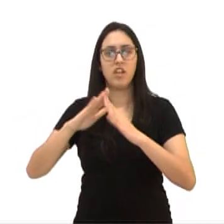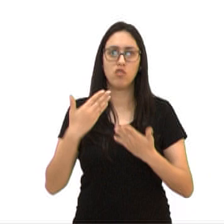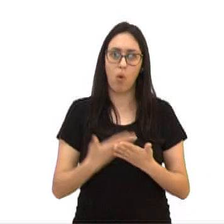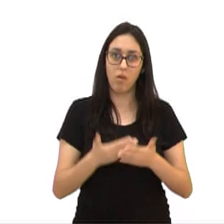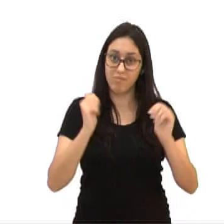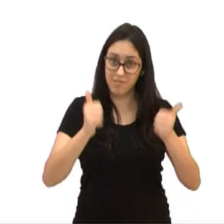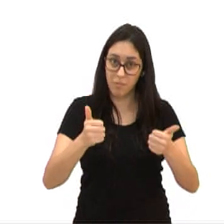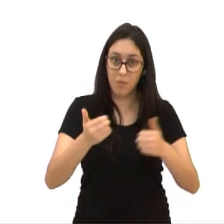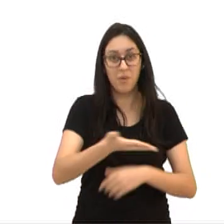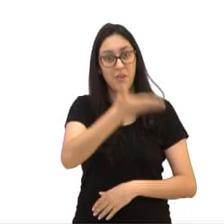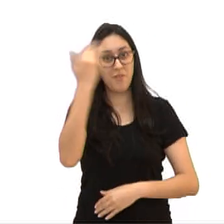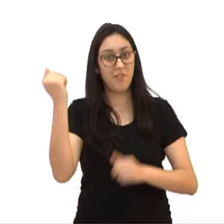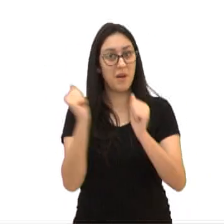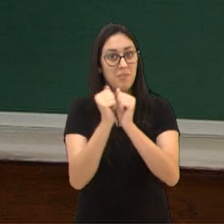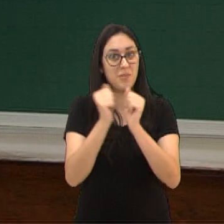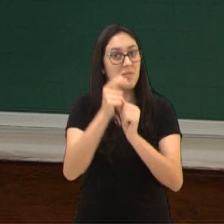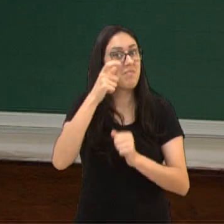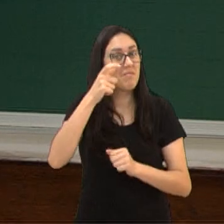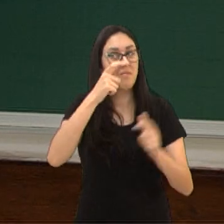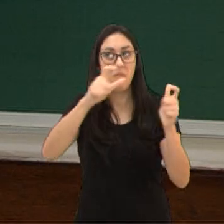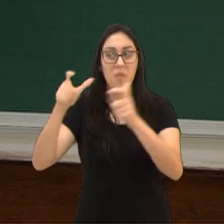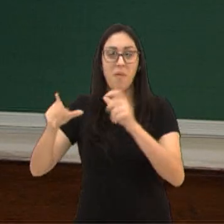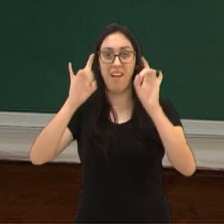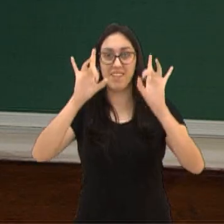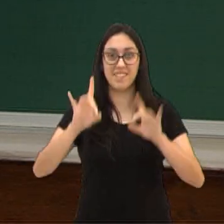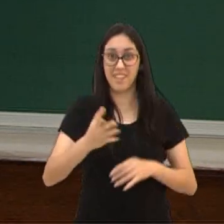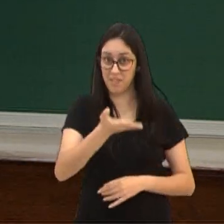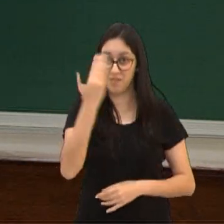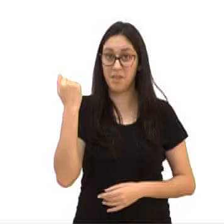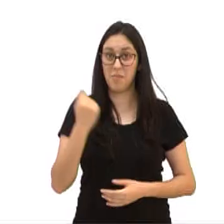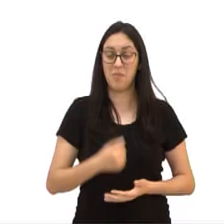Então, vamos junto a essa viagem aos lugares sagrados?